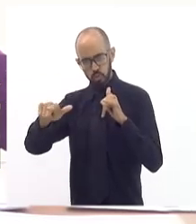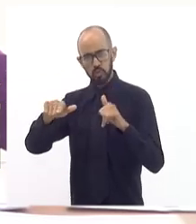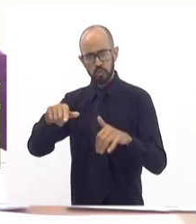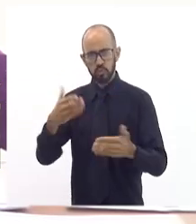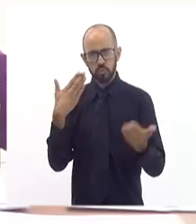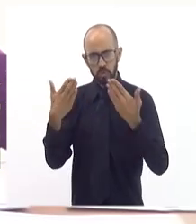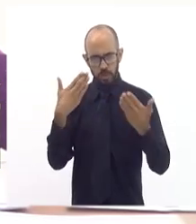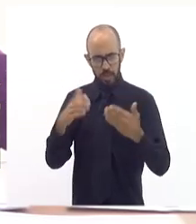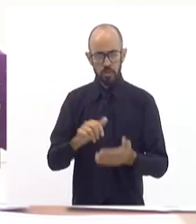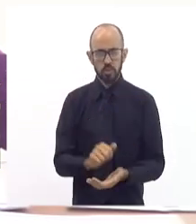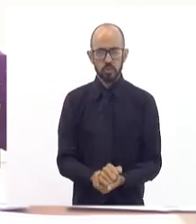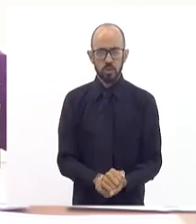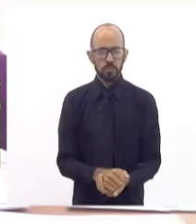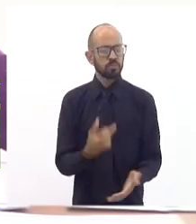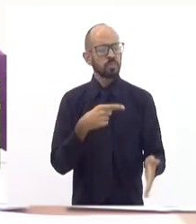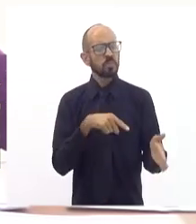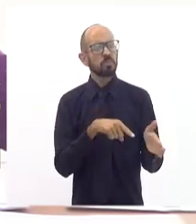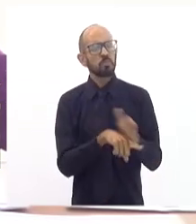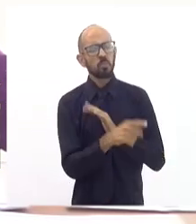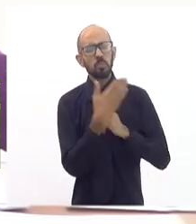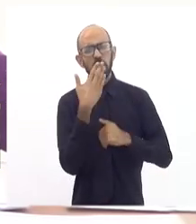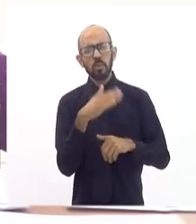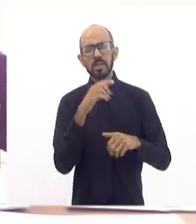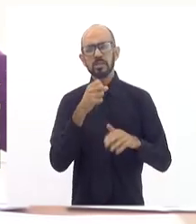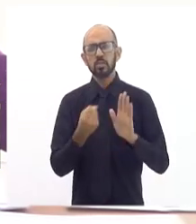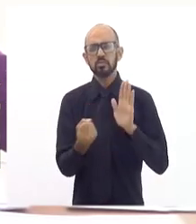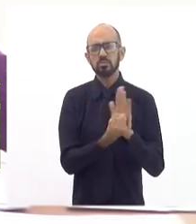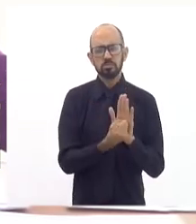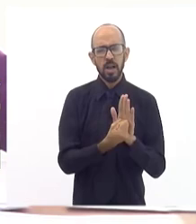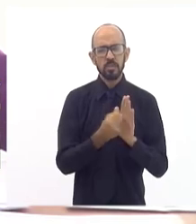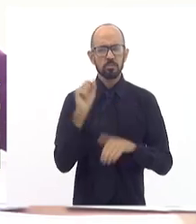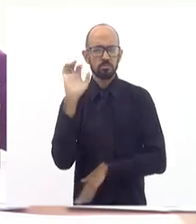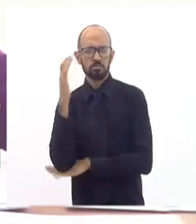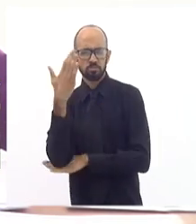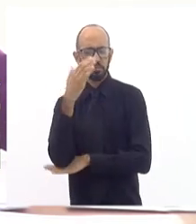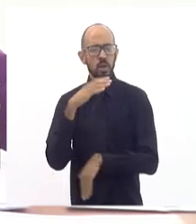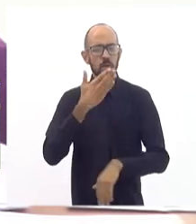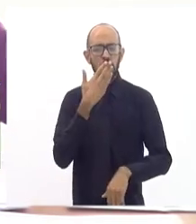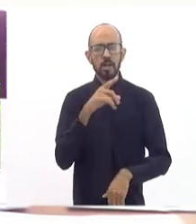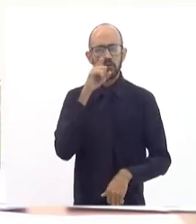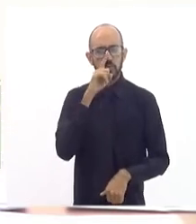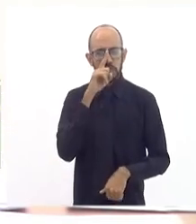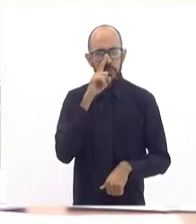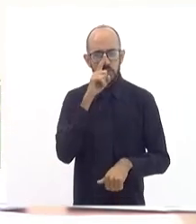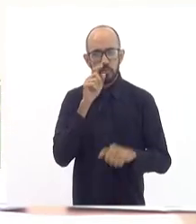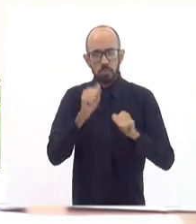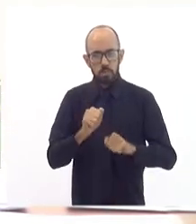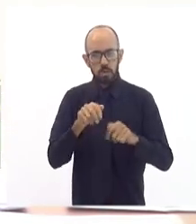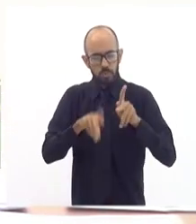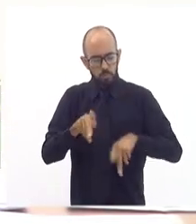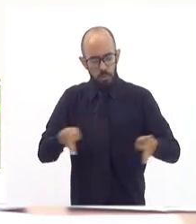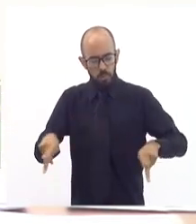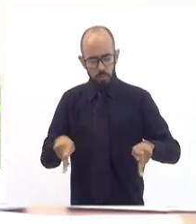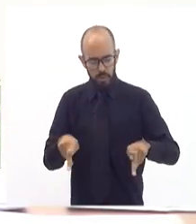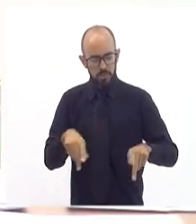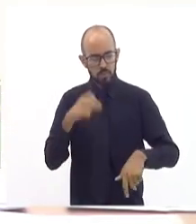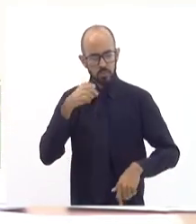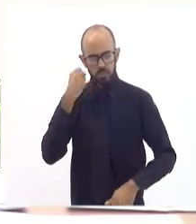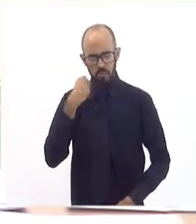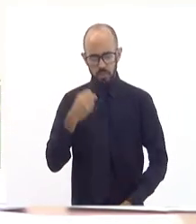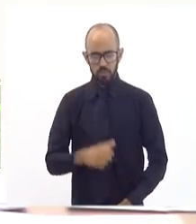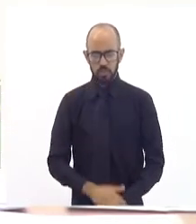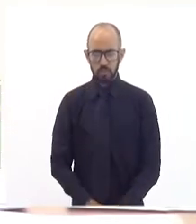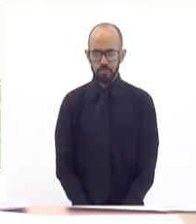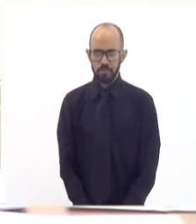impactos desse tipo de empreendimento para o meio ambiente Quais são os rios que esse tipo de empreendimento pode causar a população atingida diretamente da Baía de